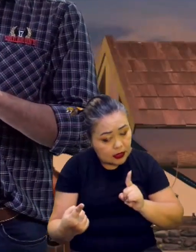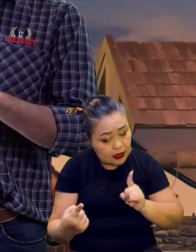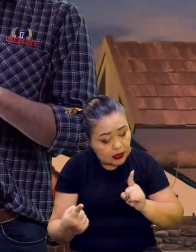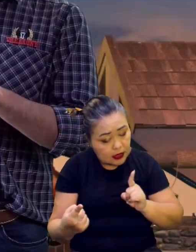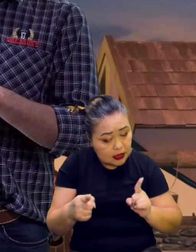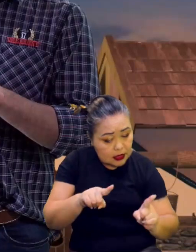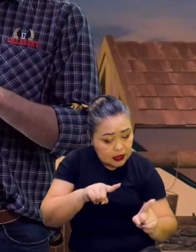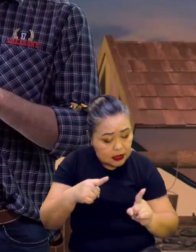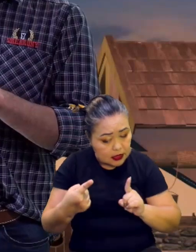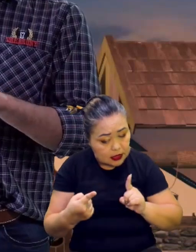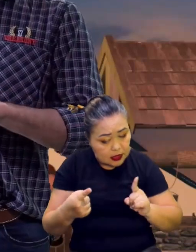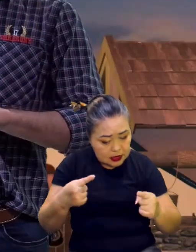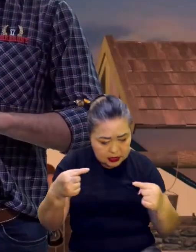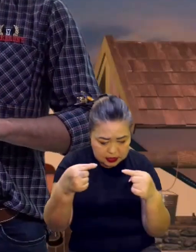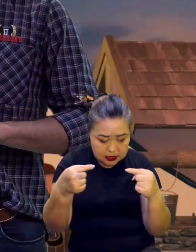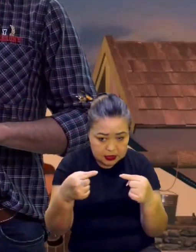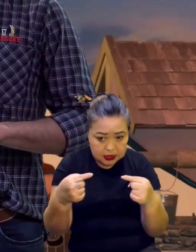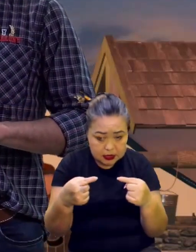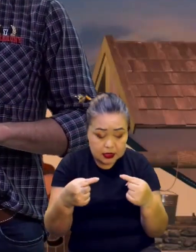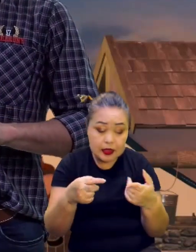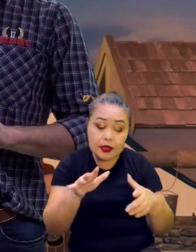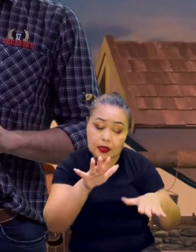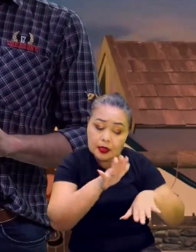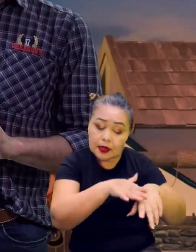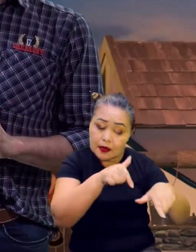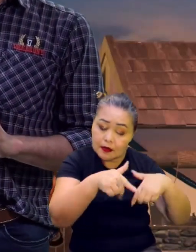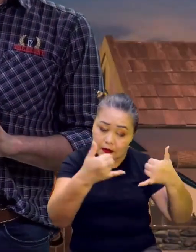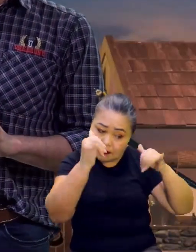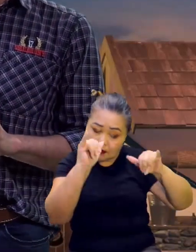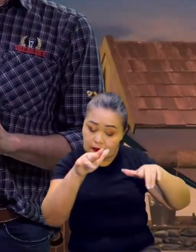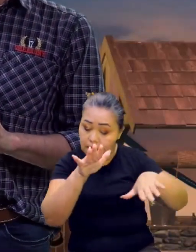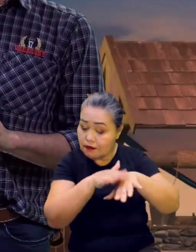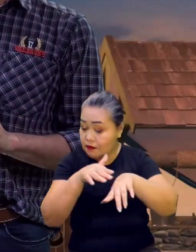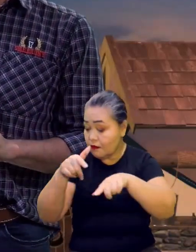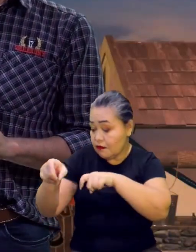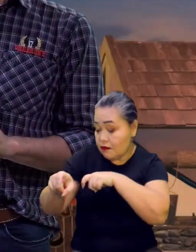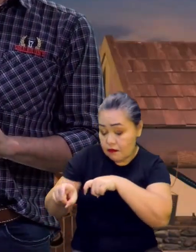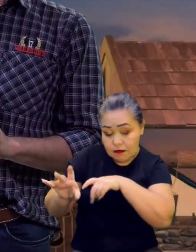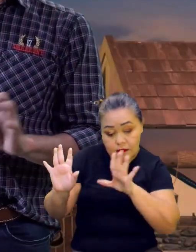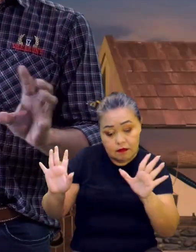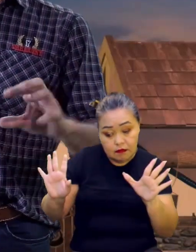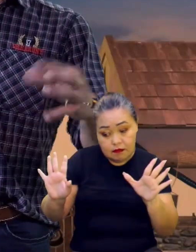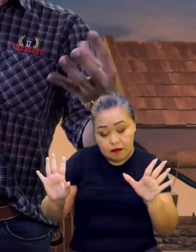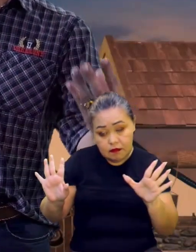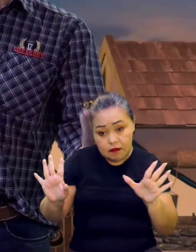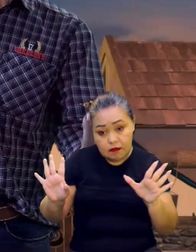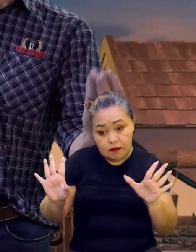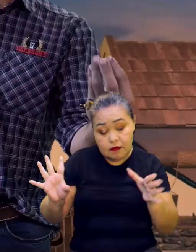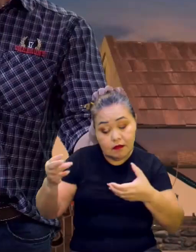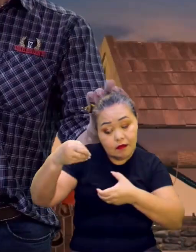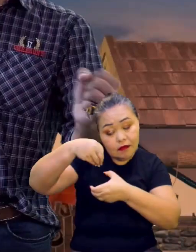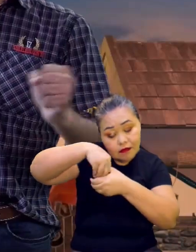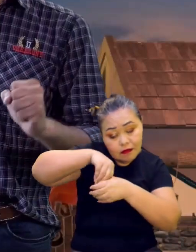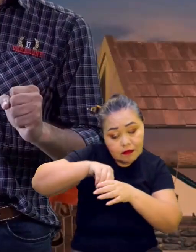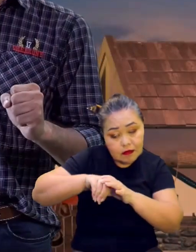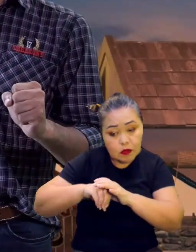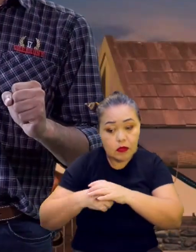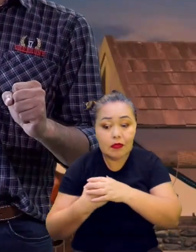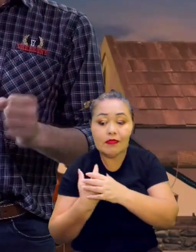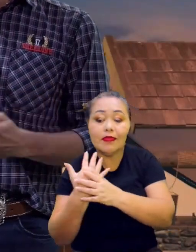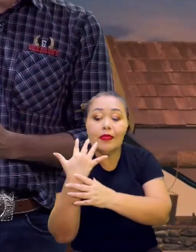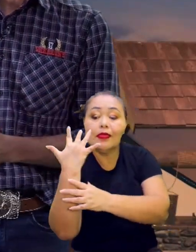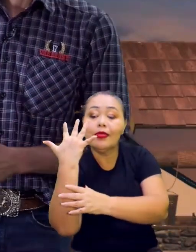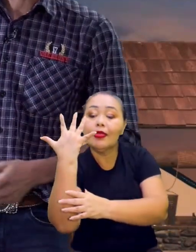nas suas devidas proporções as atividades pecuárias e as atividades agrícolas, dentro dessa atividade